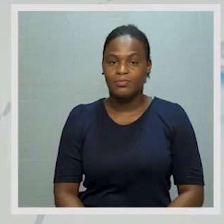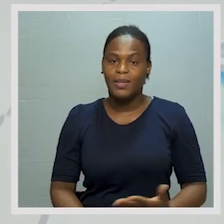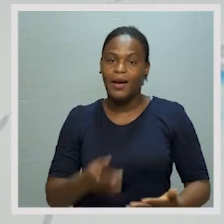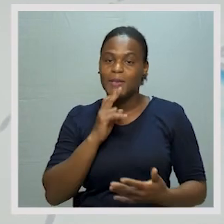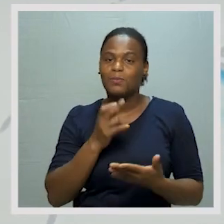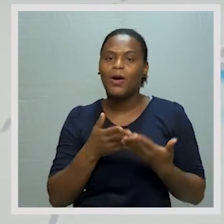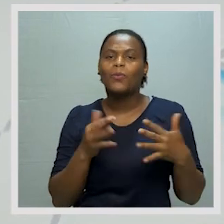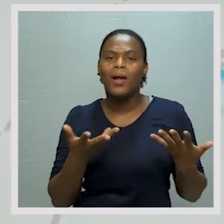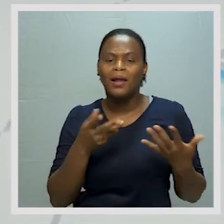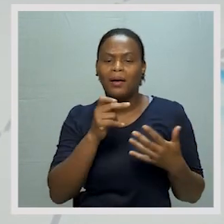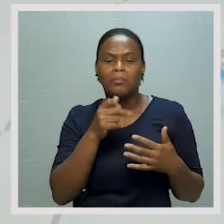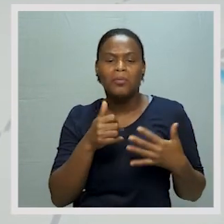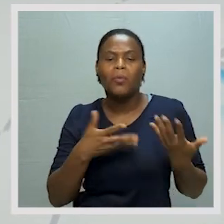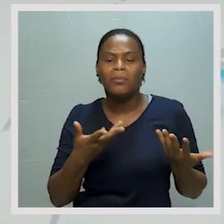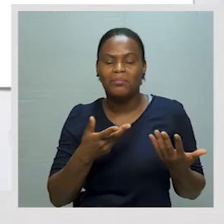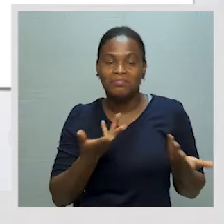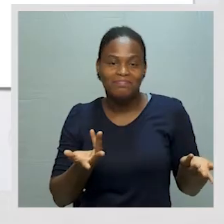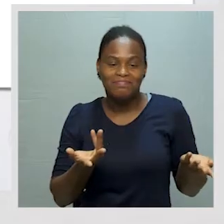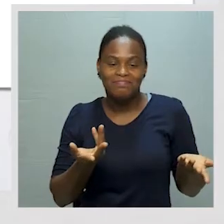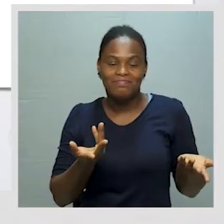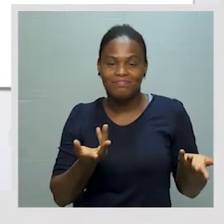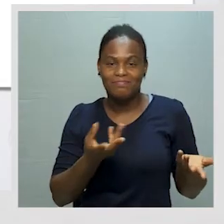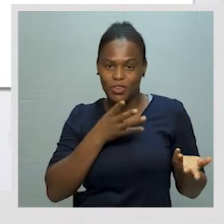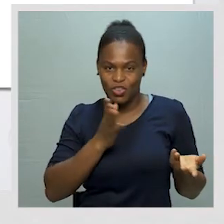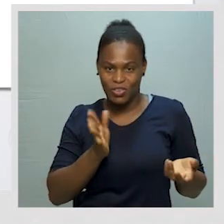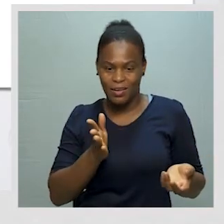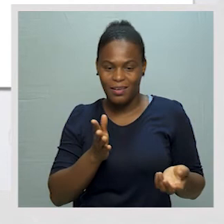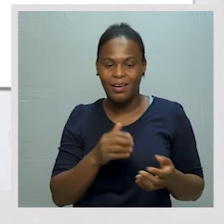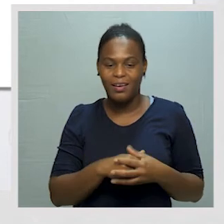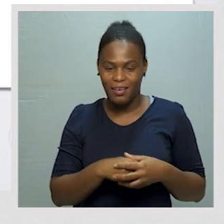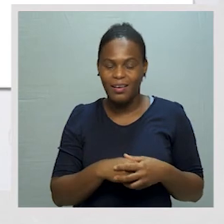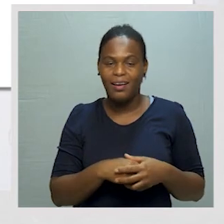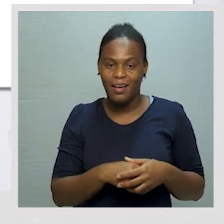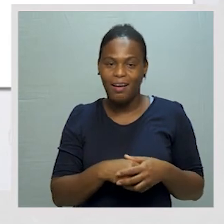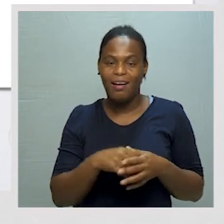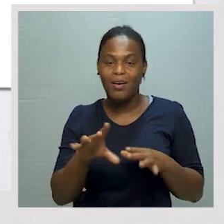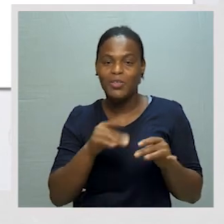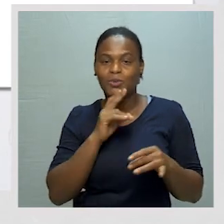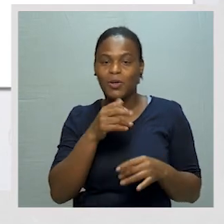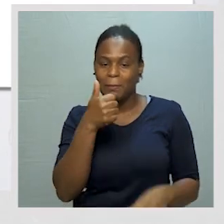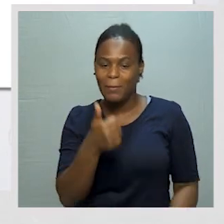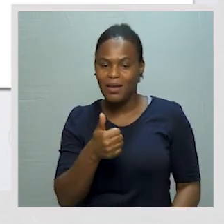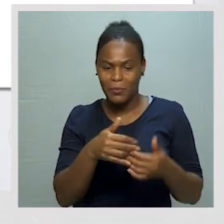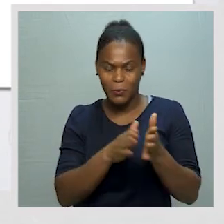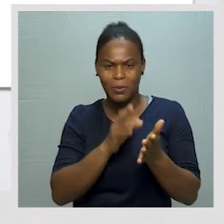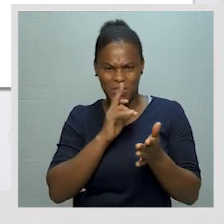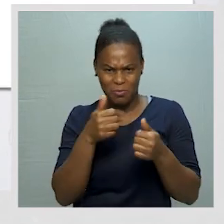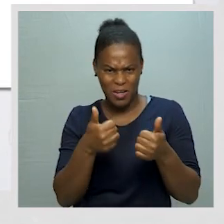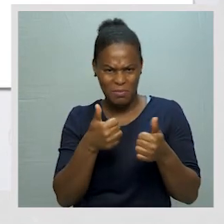A resposta é, você já tem? É a opção B. Todo mundo respondeu